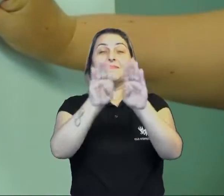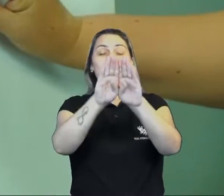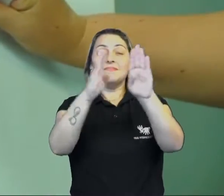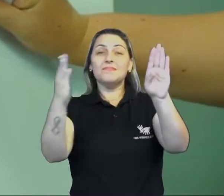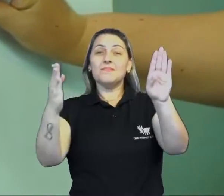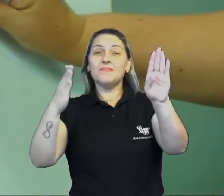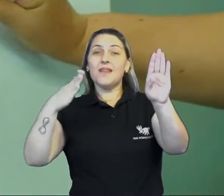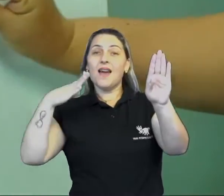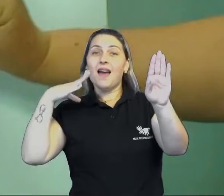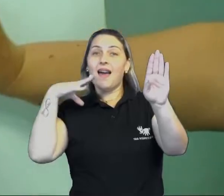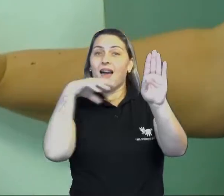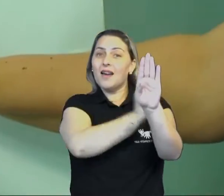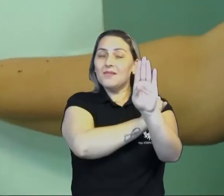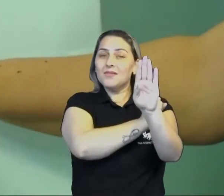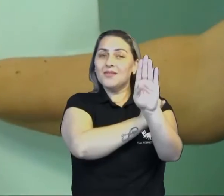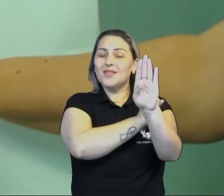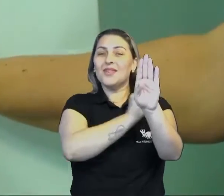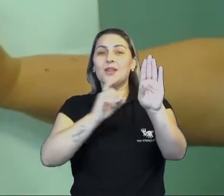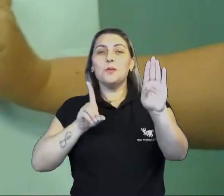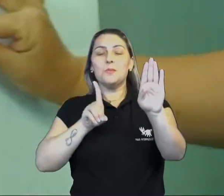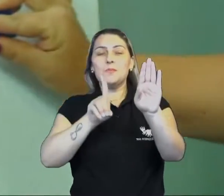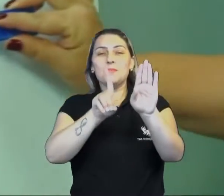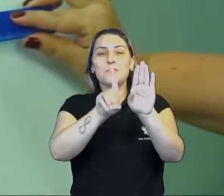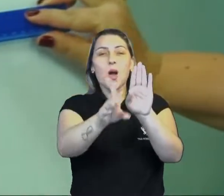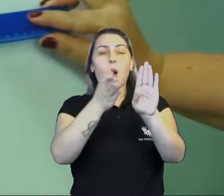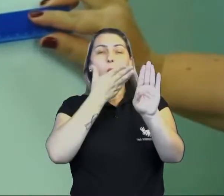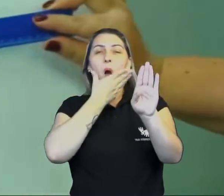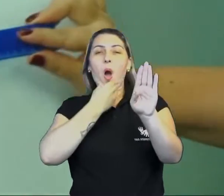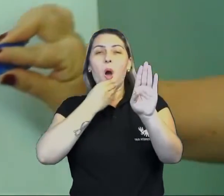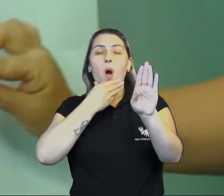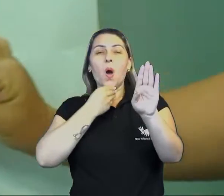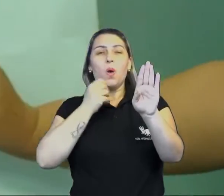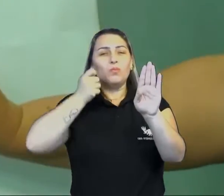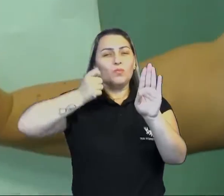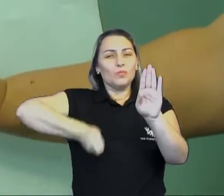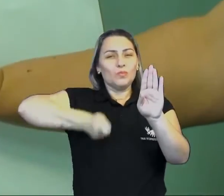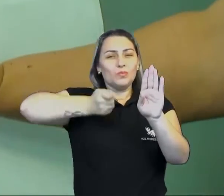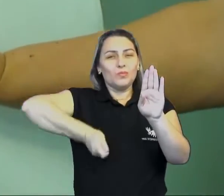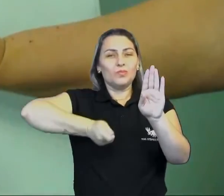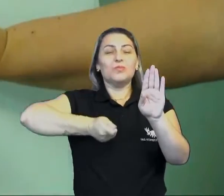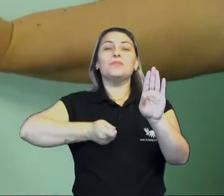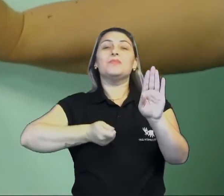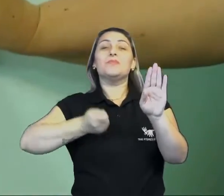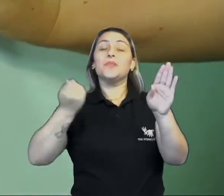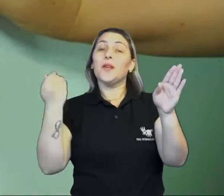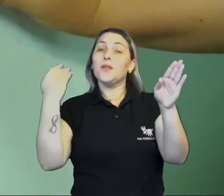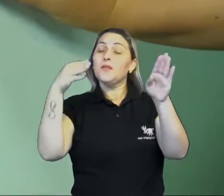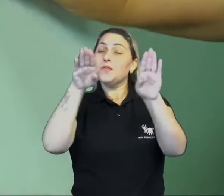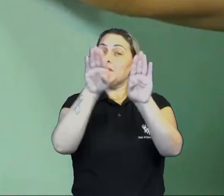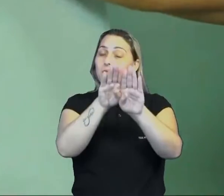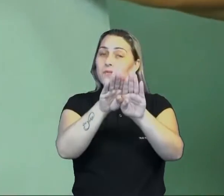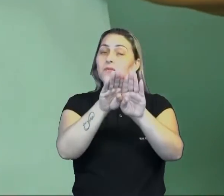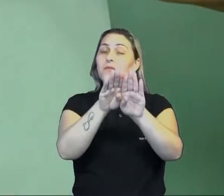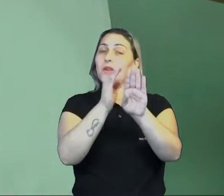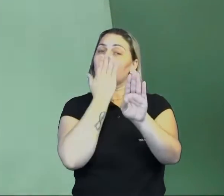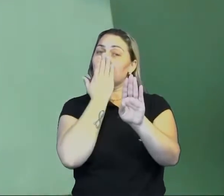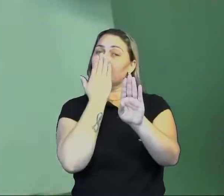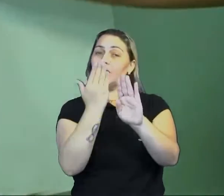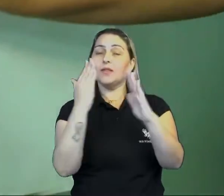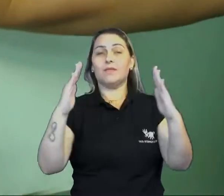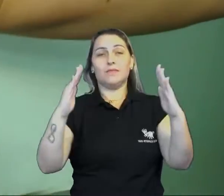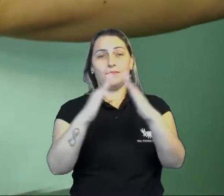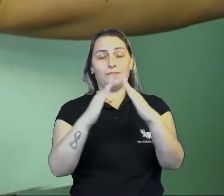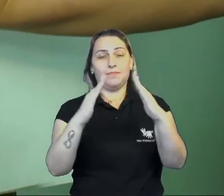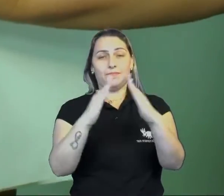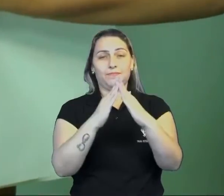abro de supetão para passar o capitão. Eu fecho a frente da